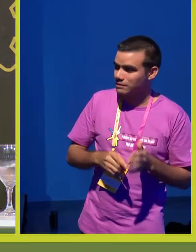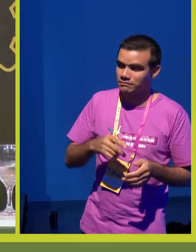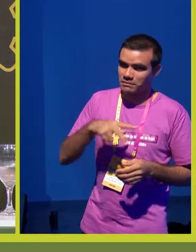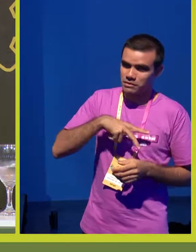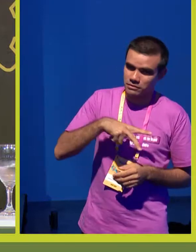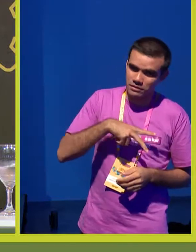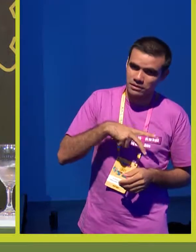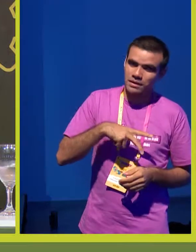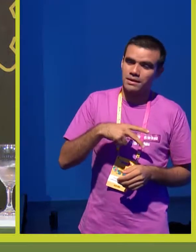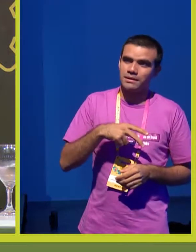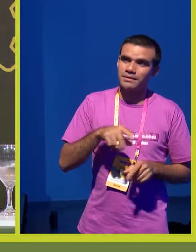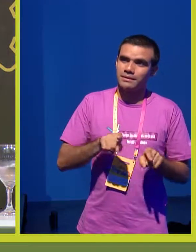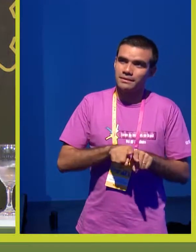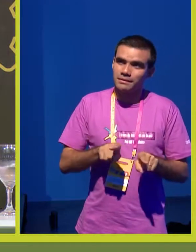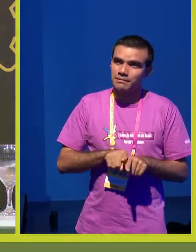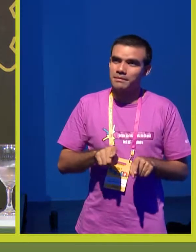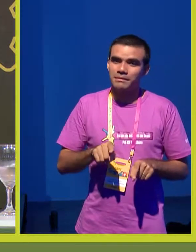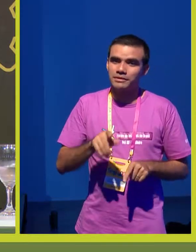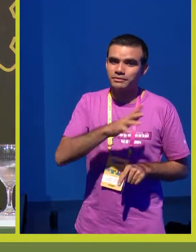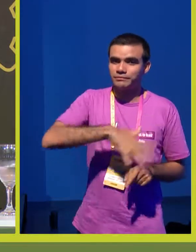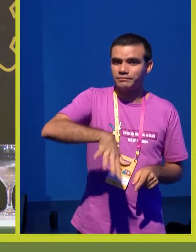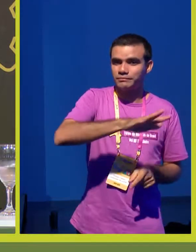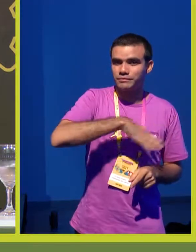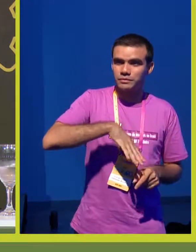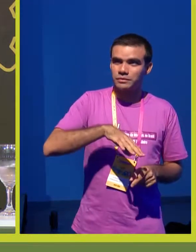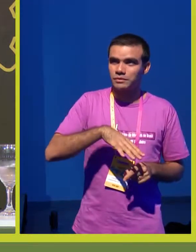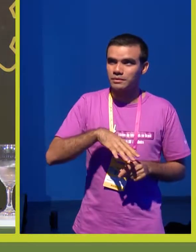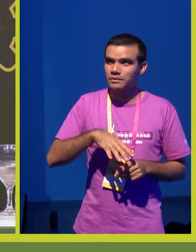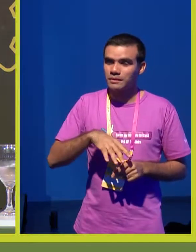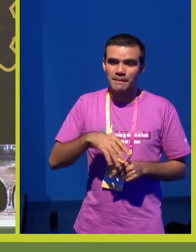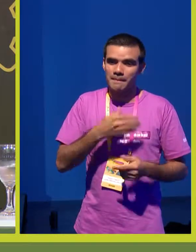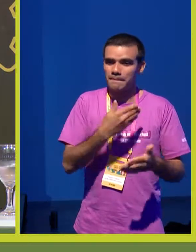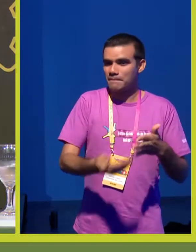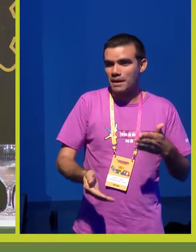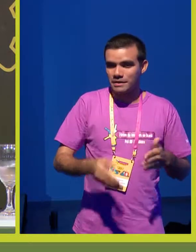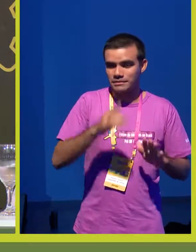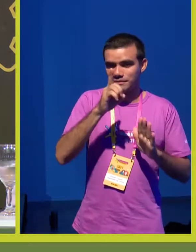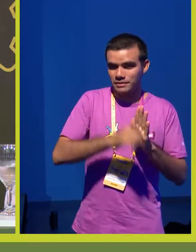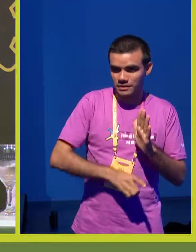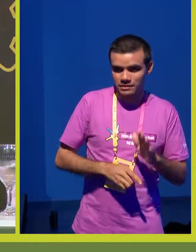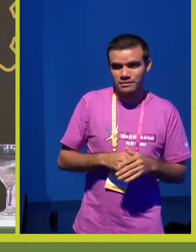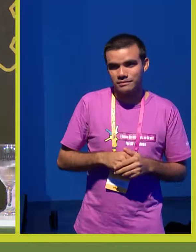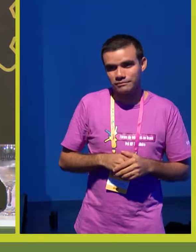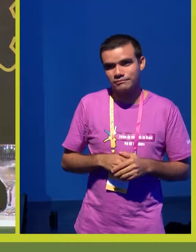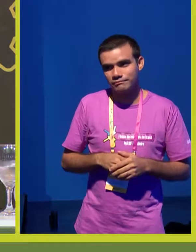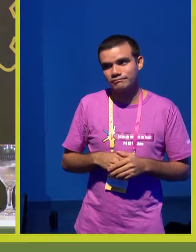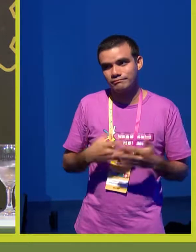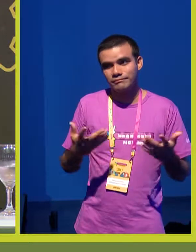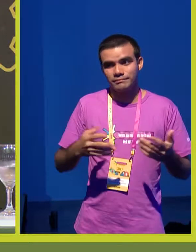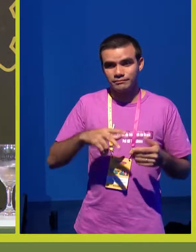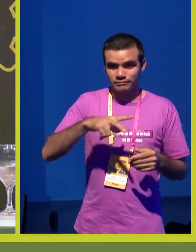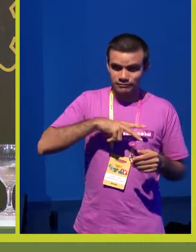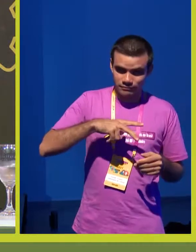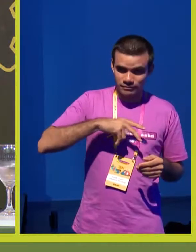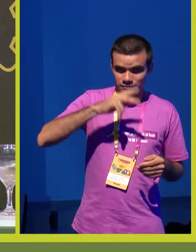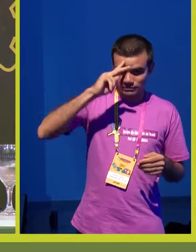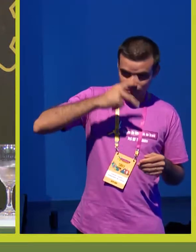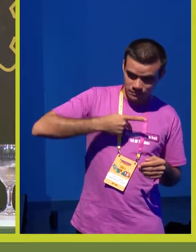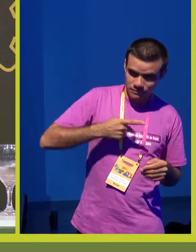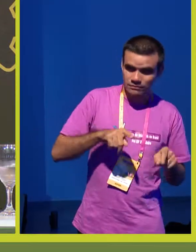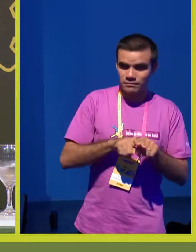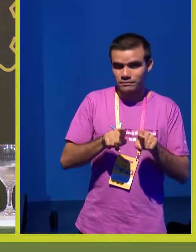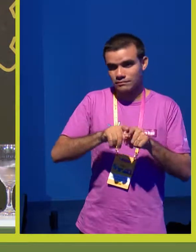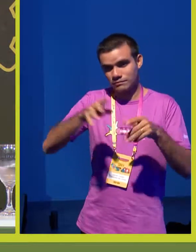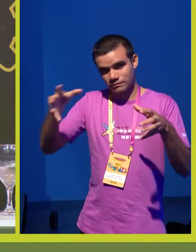privacidade, mas ela sendo uma zona também que permite a proteção de outros direitos, com impactos não só individuais, mas coletivos também,